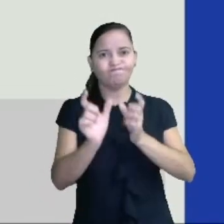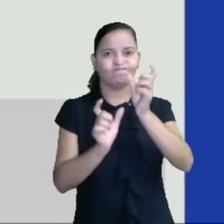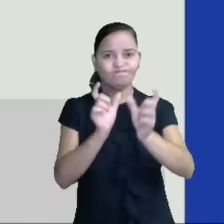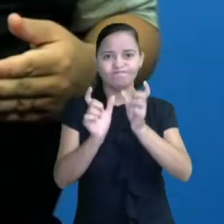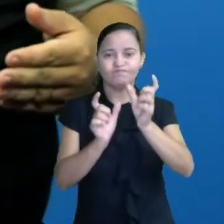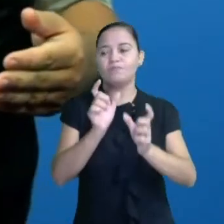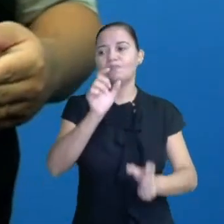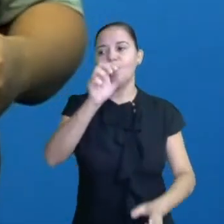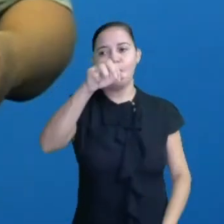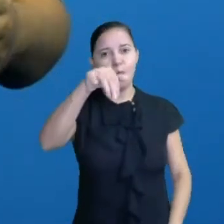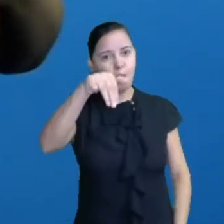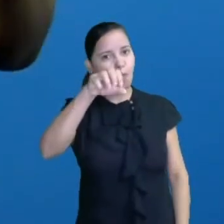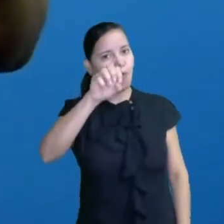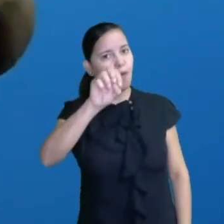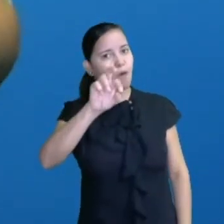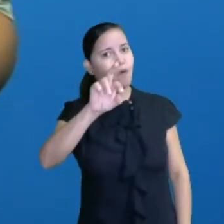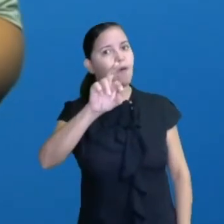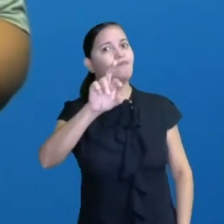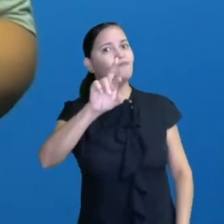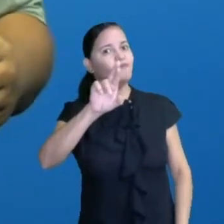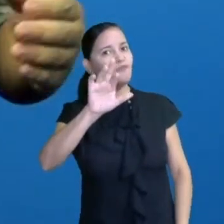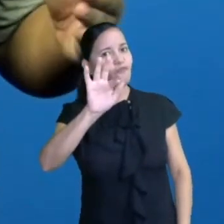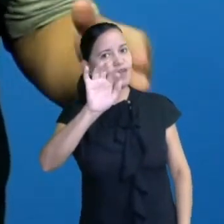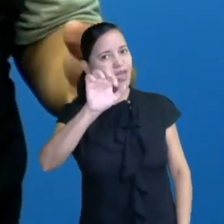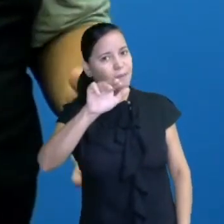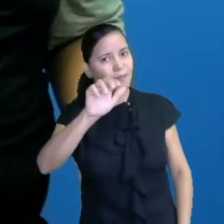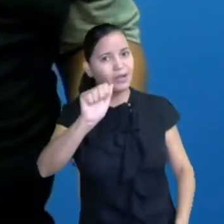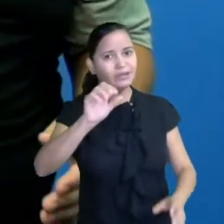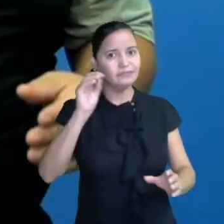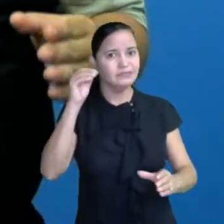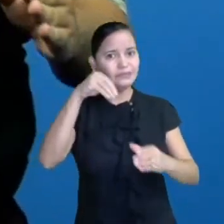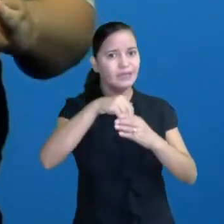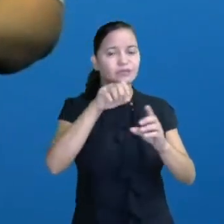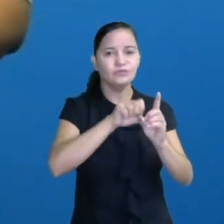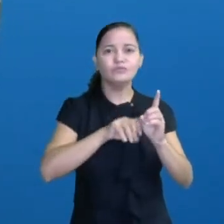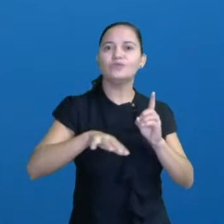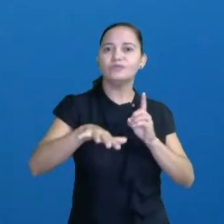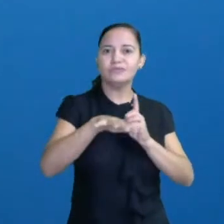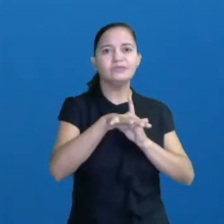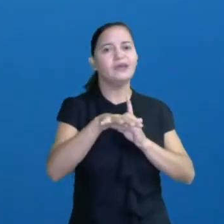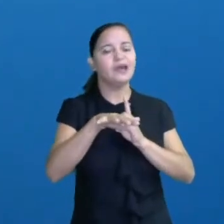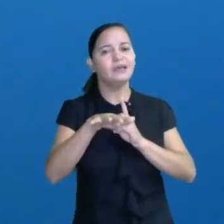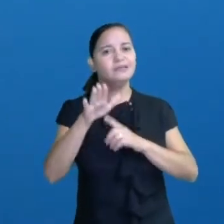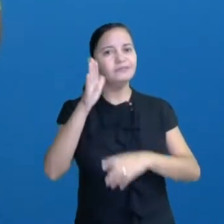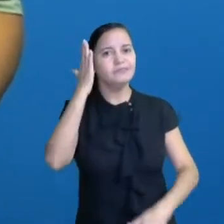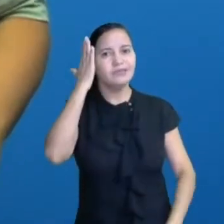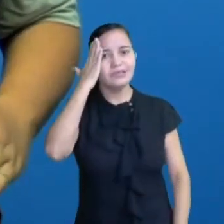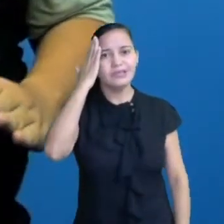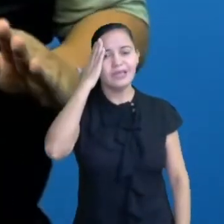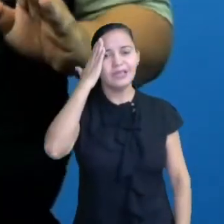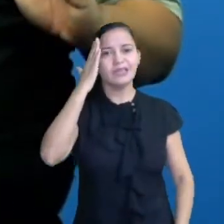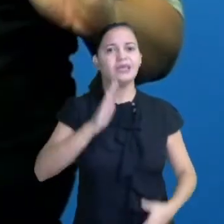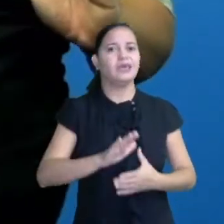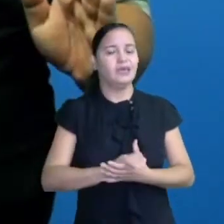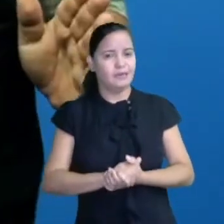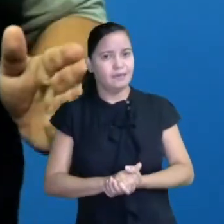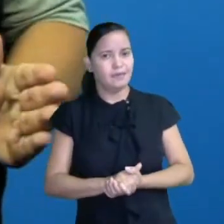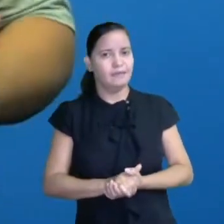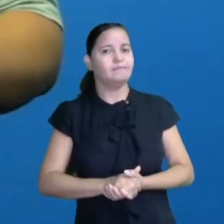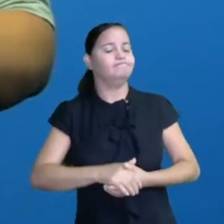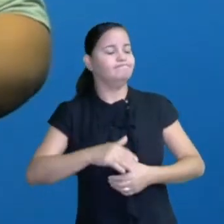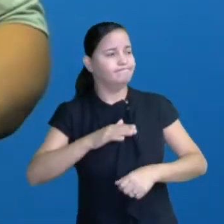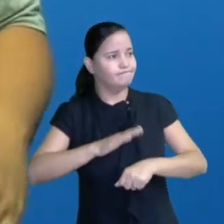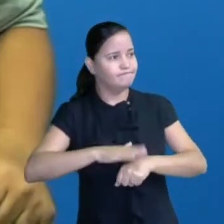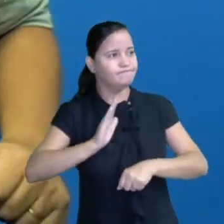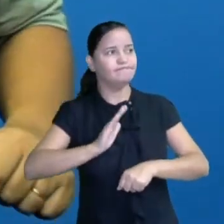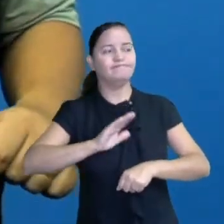essas definições para o nosso social, para que a gente consiga compreender. Por isso que eu gosto de trabalhar